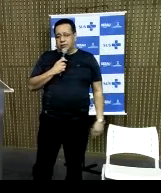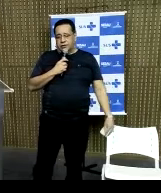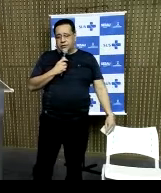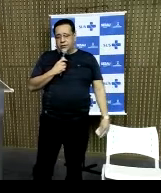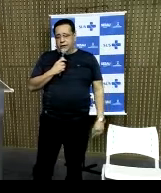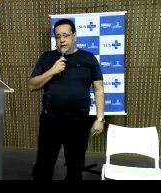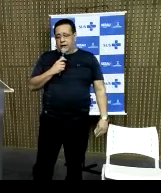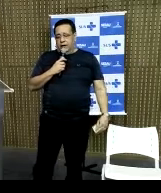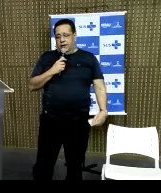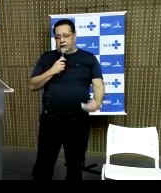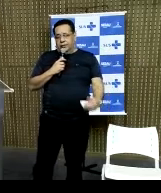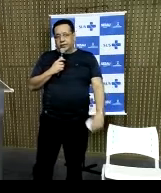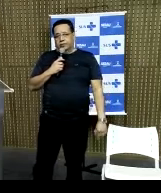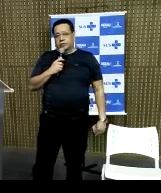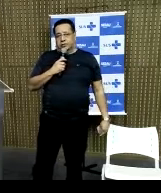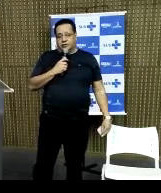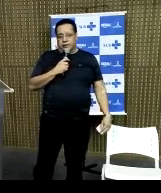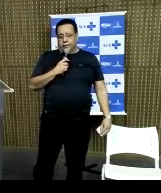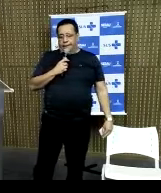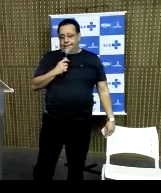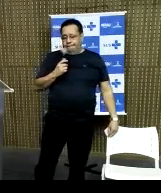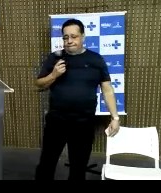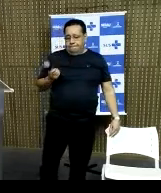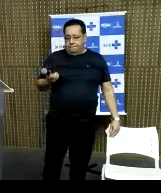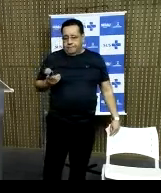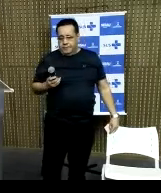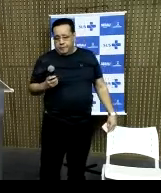isso aí com relação à equipe da odontologia.